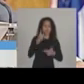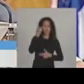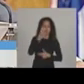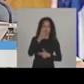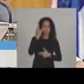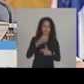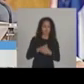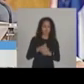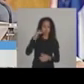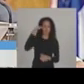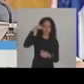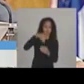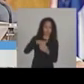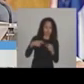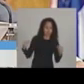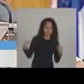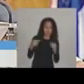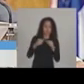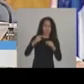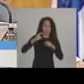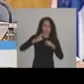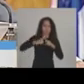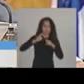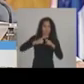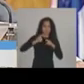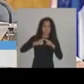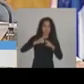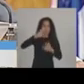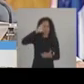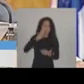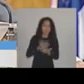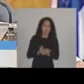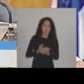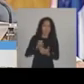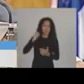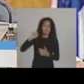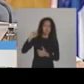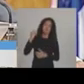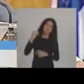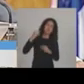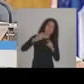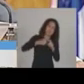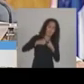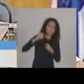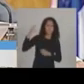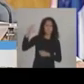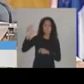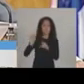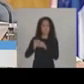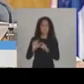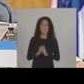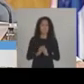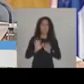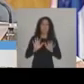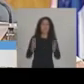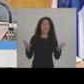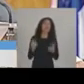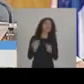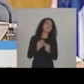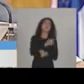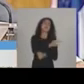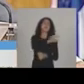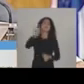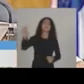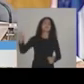eu vou ter pelo ato médico porque eu acredito na medicina e eu acredito na ciência agora Faça a sua